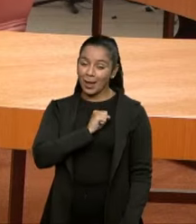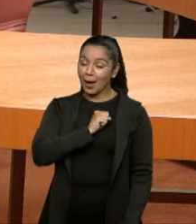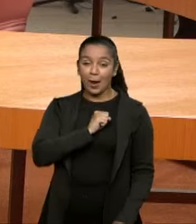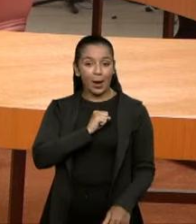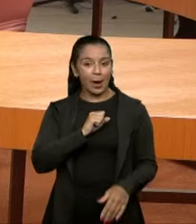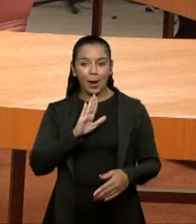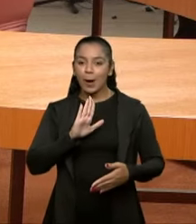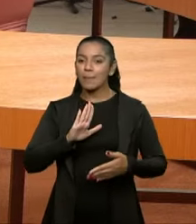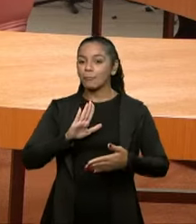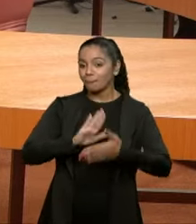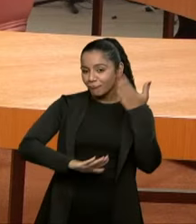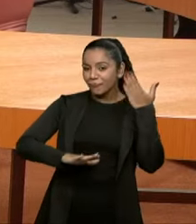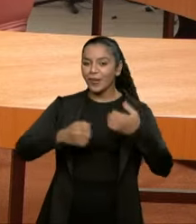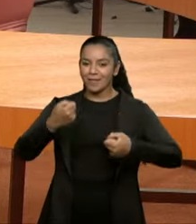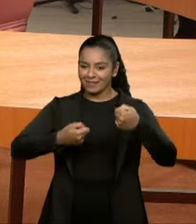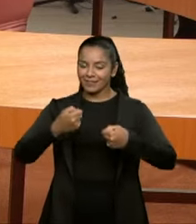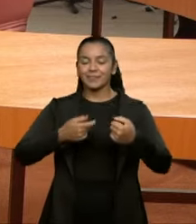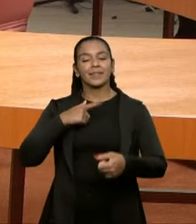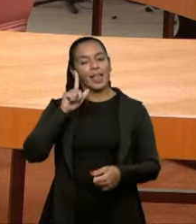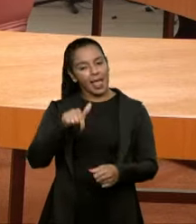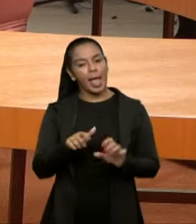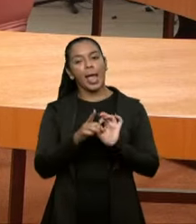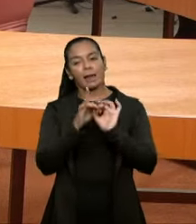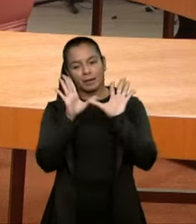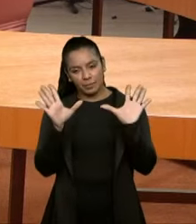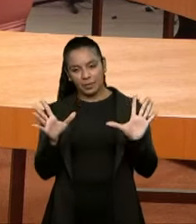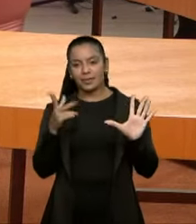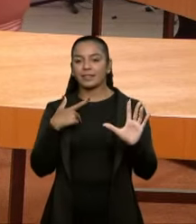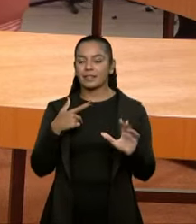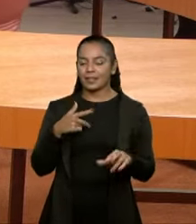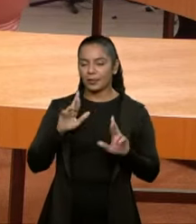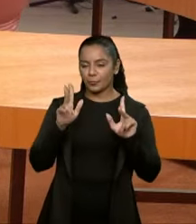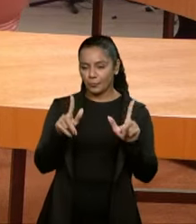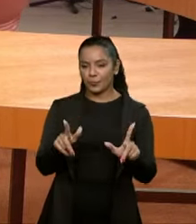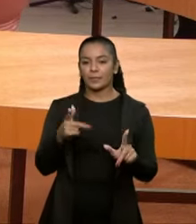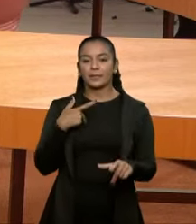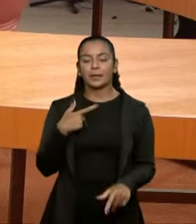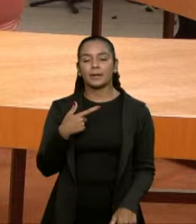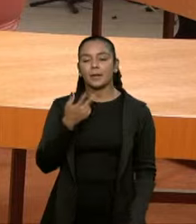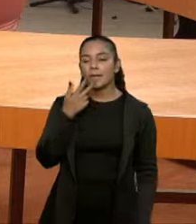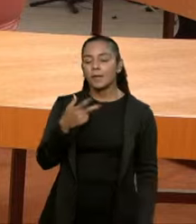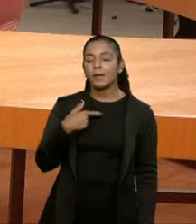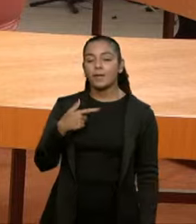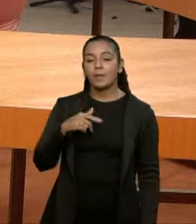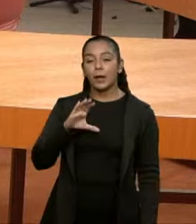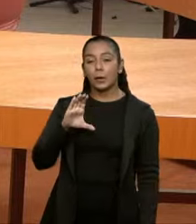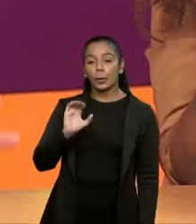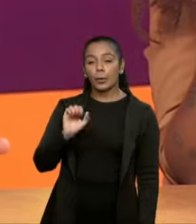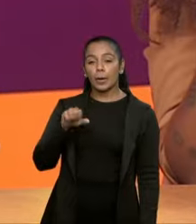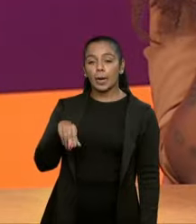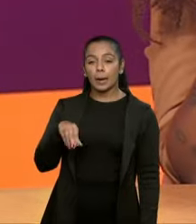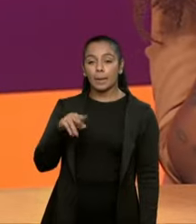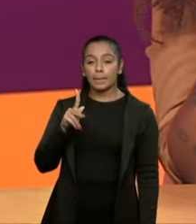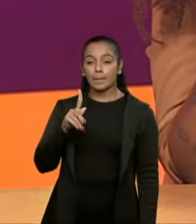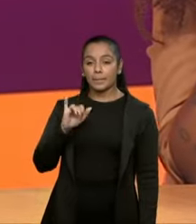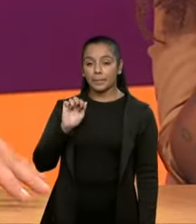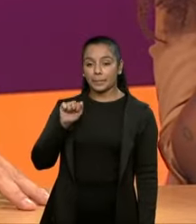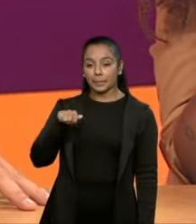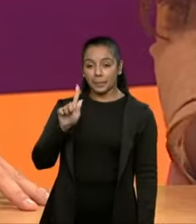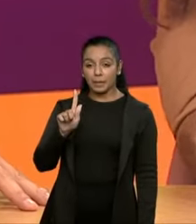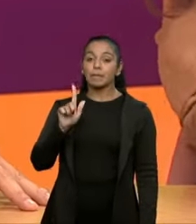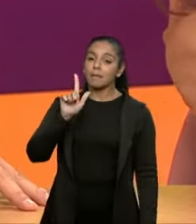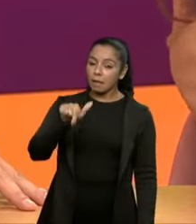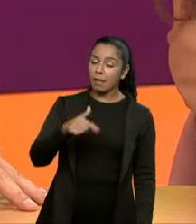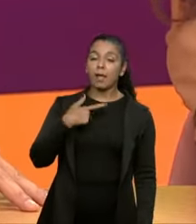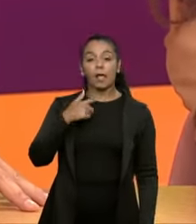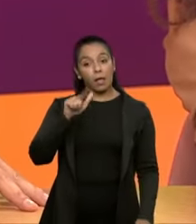Cara, é uma liberdade realmente diferente. O meu, eu chamo de camper, não chamo de motorhome, que é o meio off-road, né? Mas tudo bem,